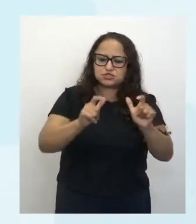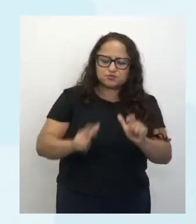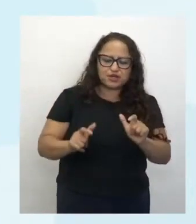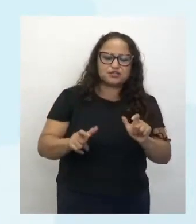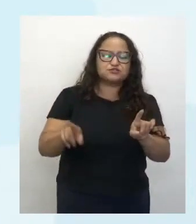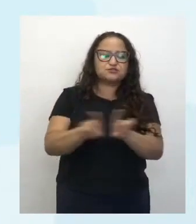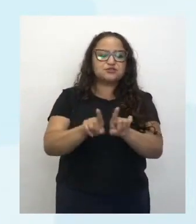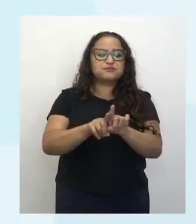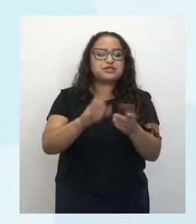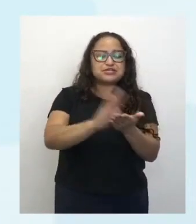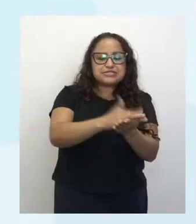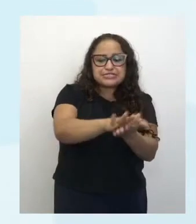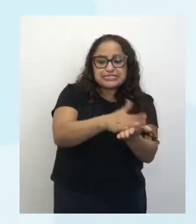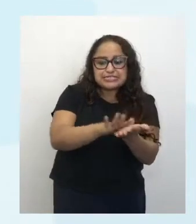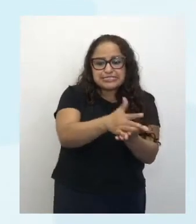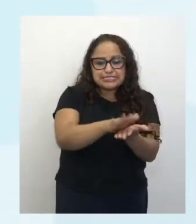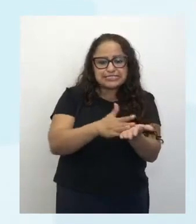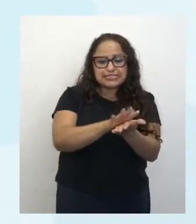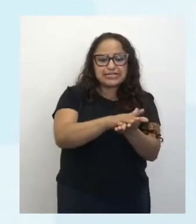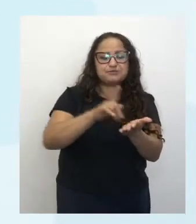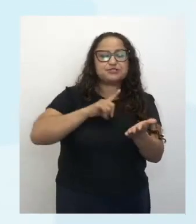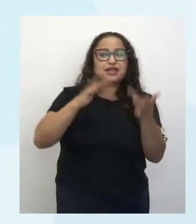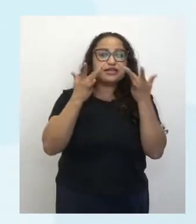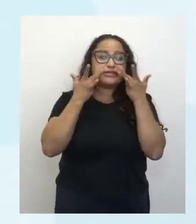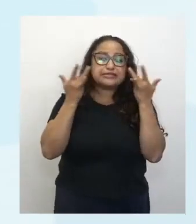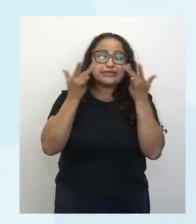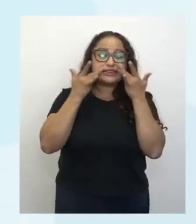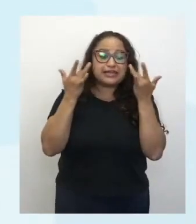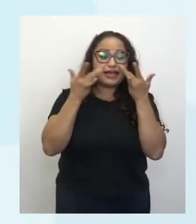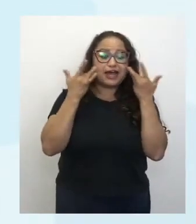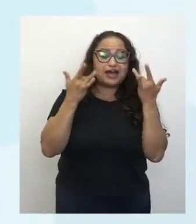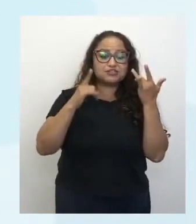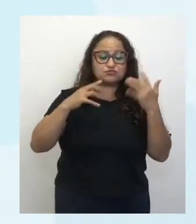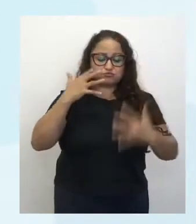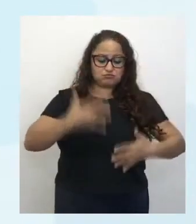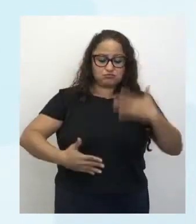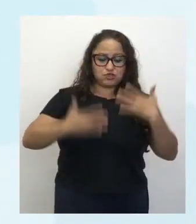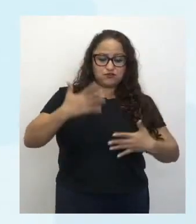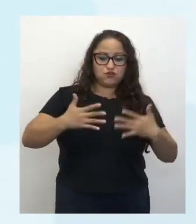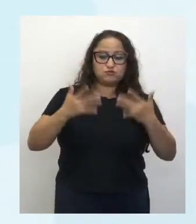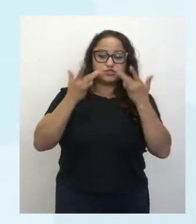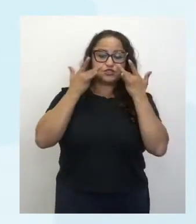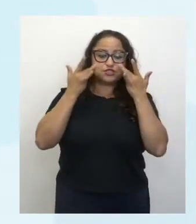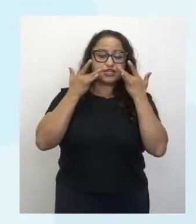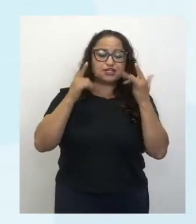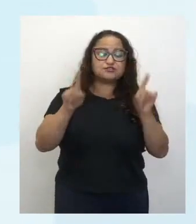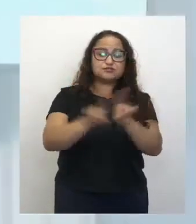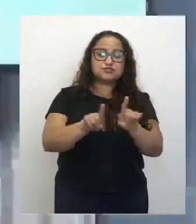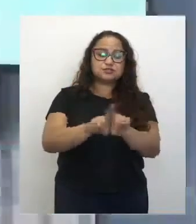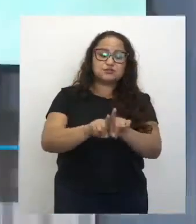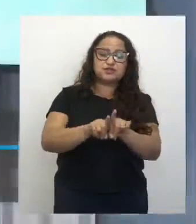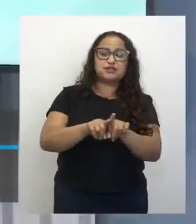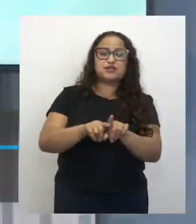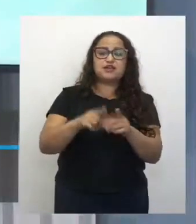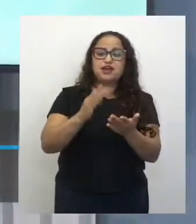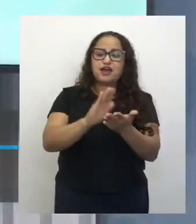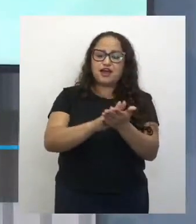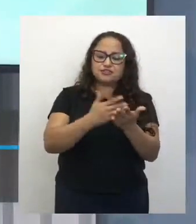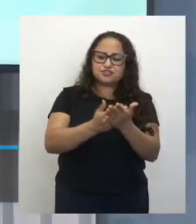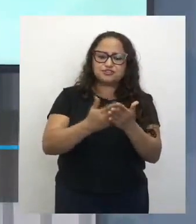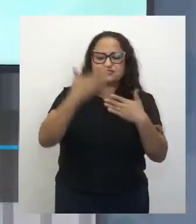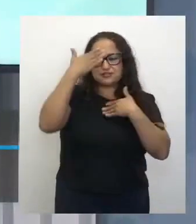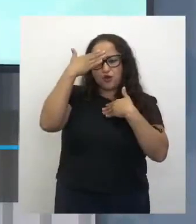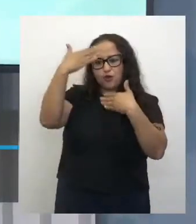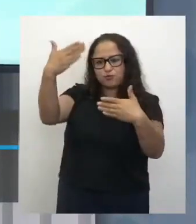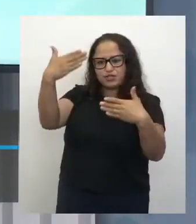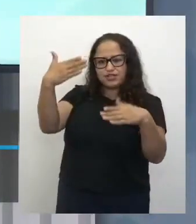e a intervenção popular, as intervenções teatrais, a performance no teatro e os artistas mambembes. Gente, muito obrigada a todos vocês por